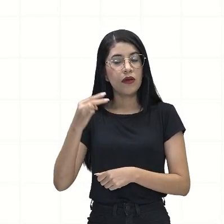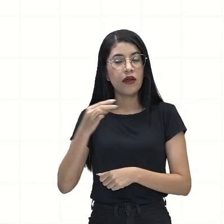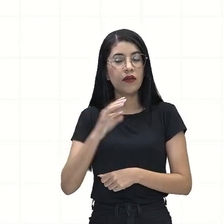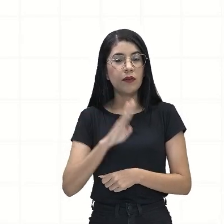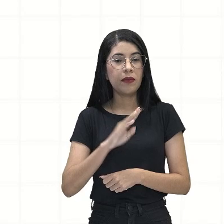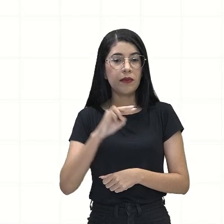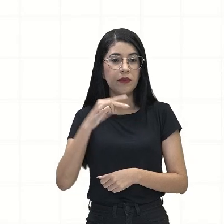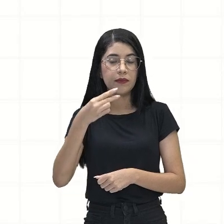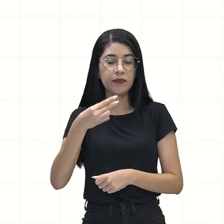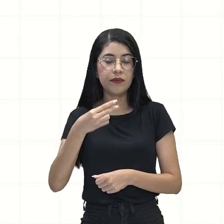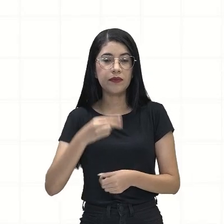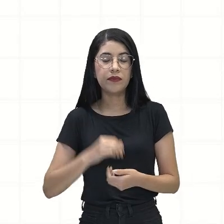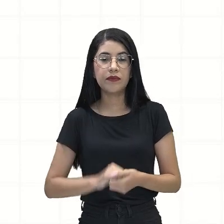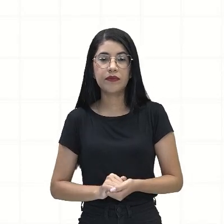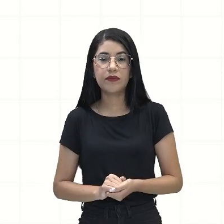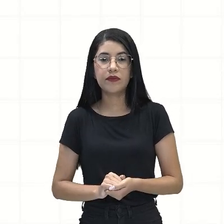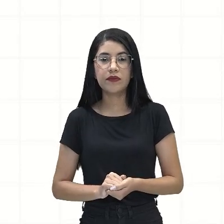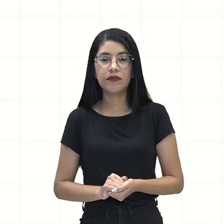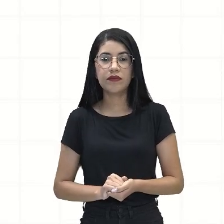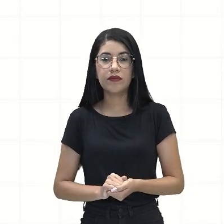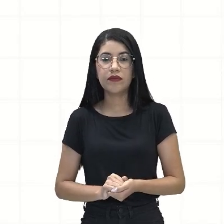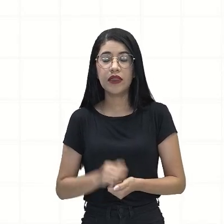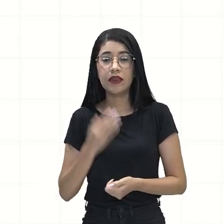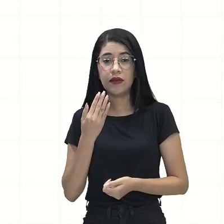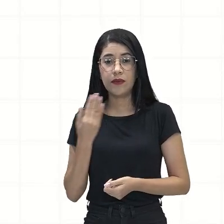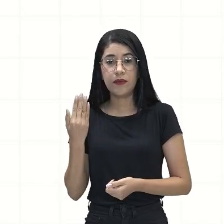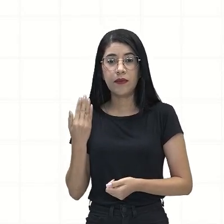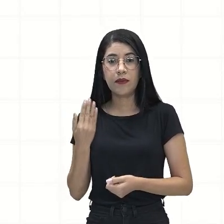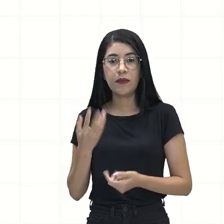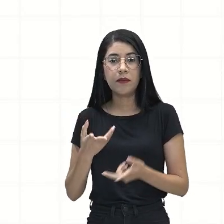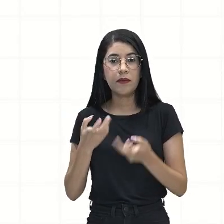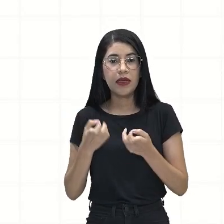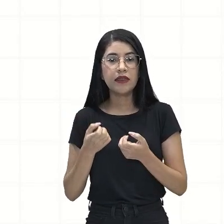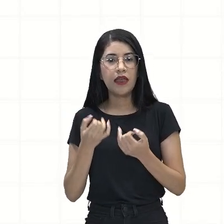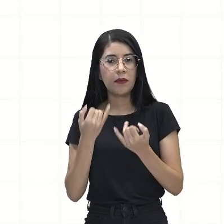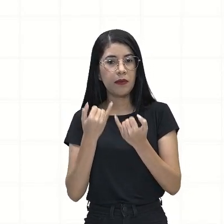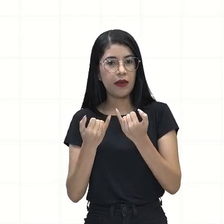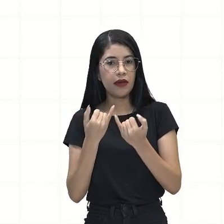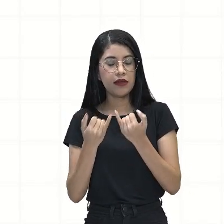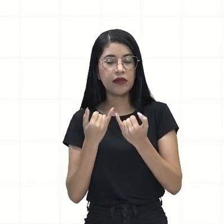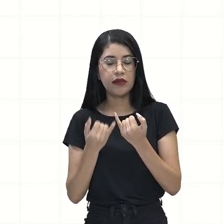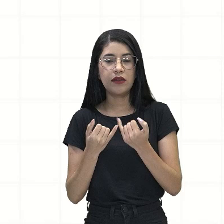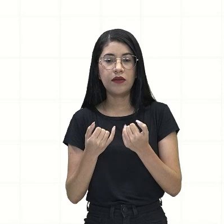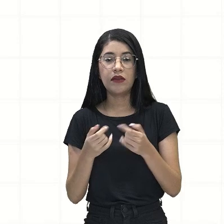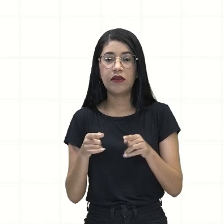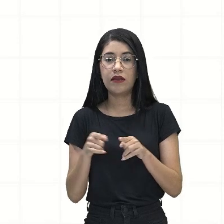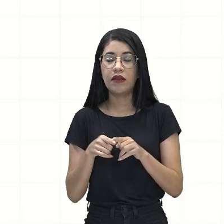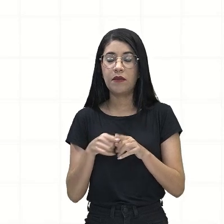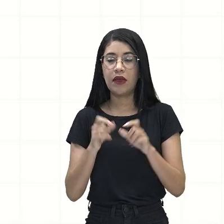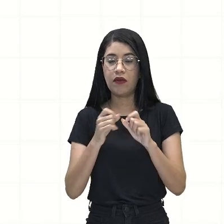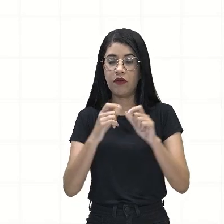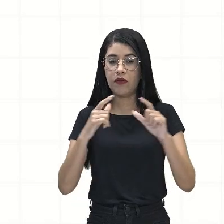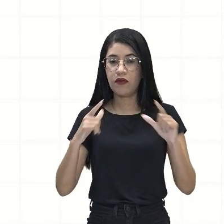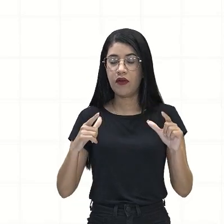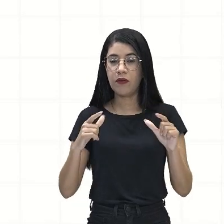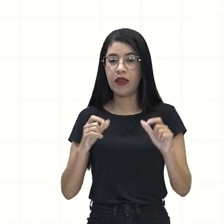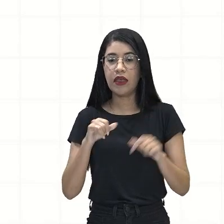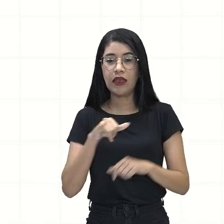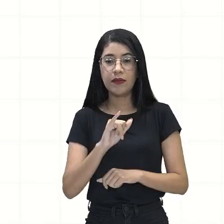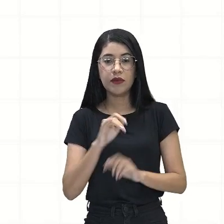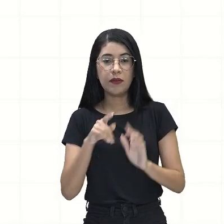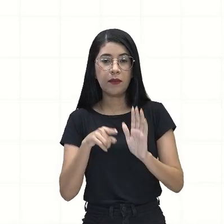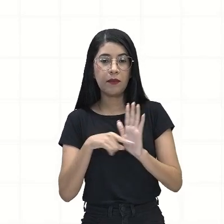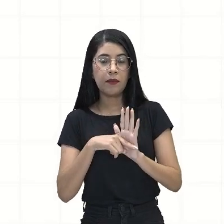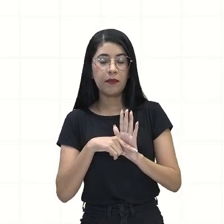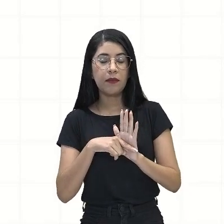quadrado. Então, olha, o cateto C vai ser justamente a subtração de y de B